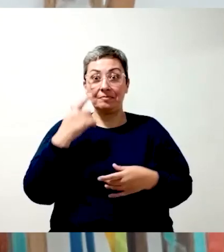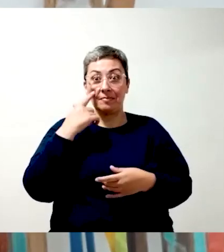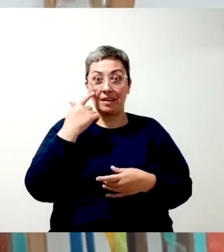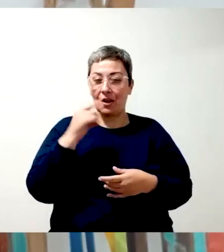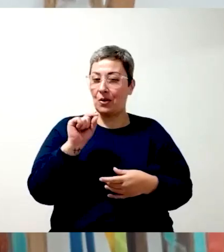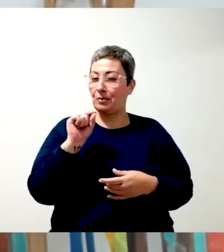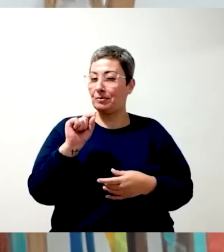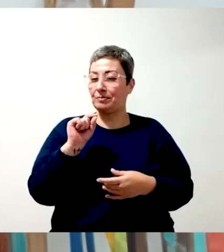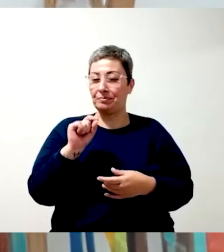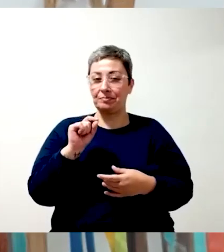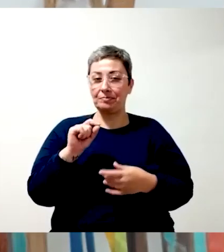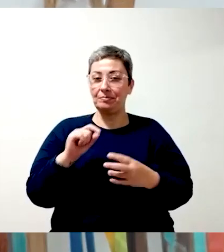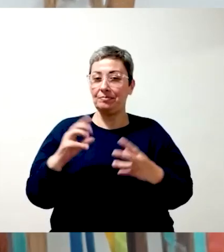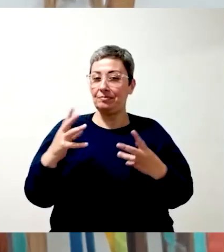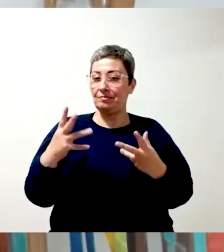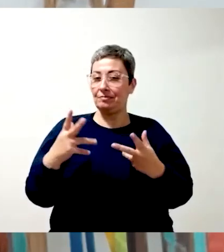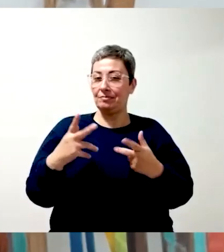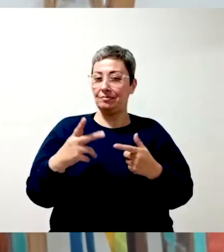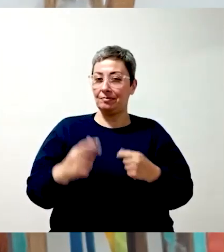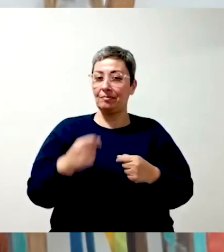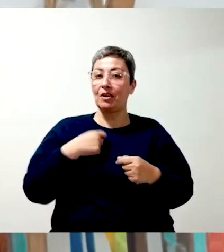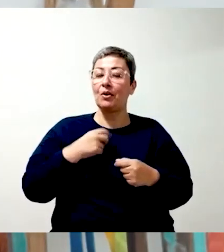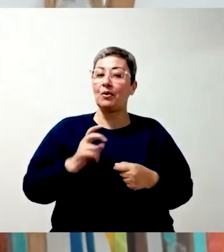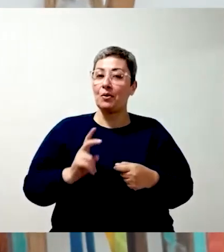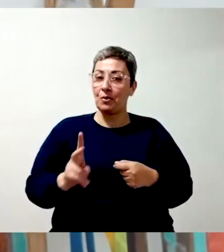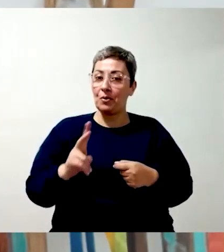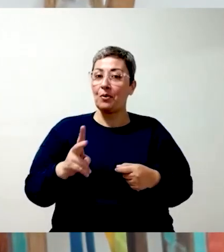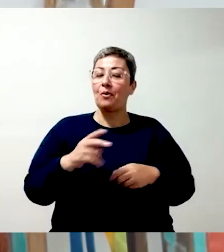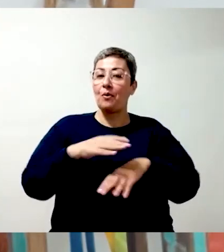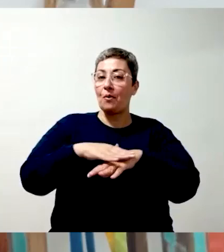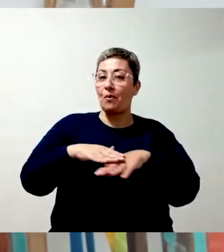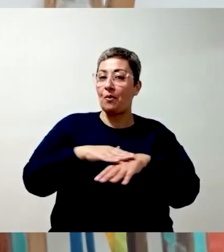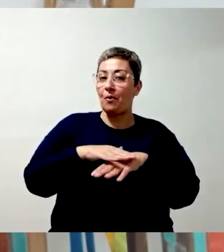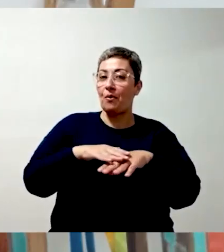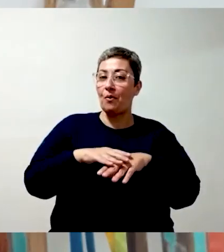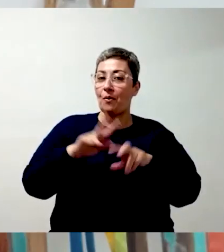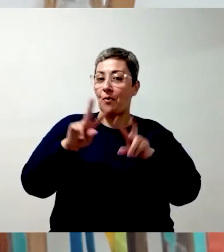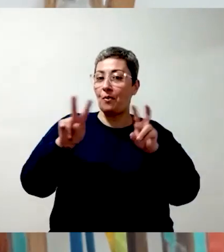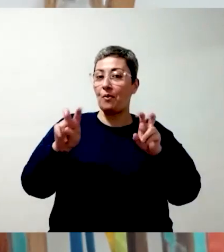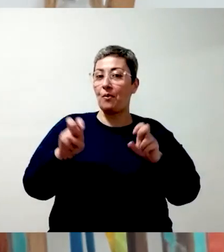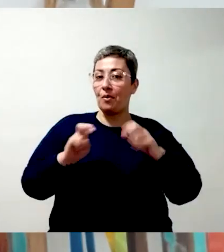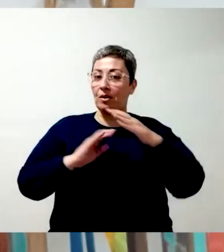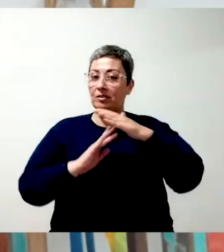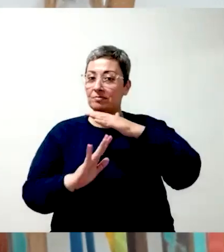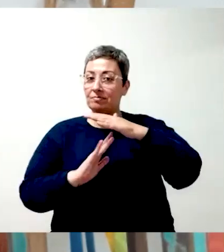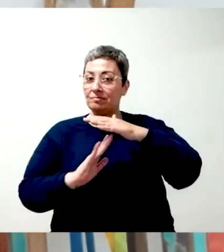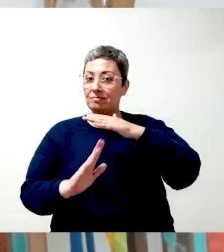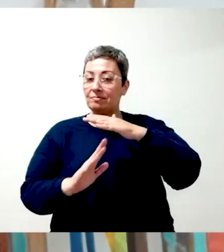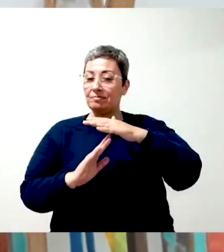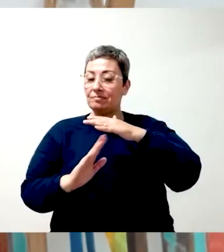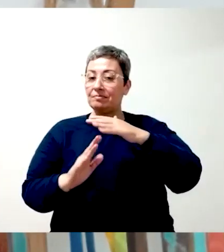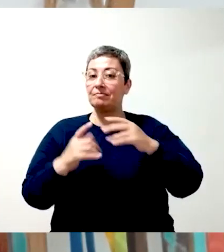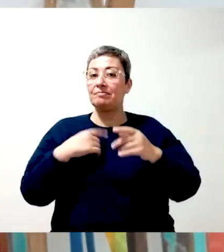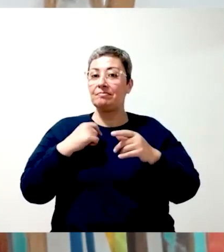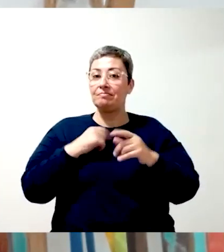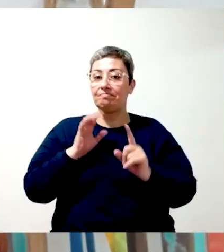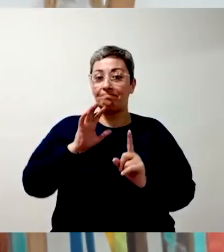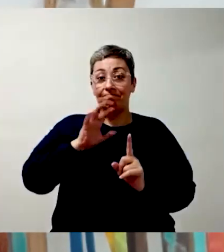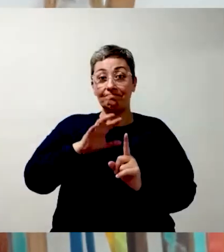Olha só! Tudo isso para a gente continuar conversando sobre os imigrantes,